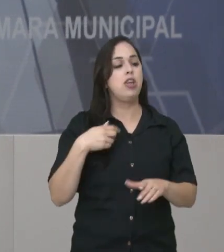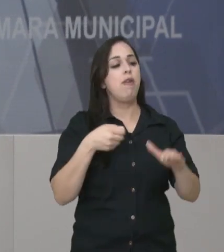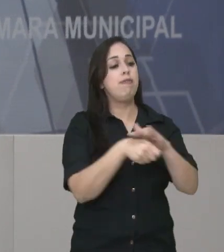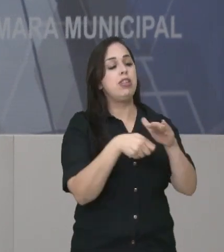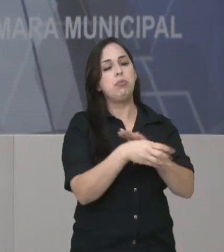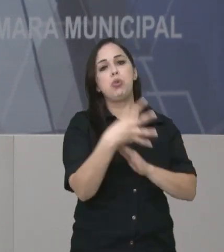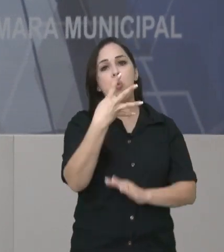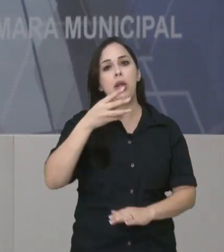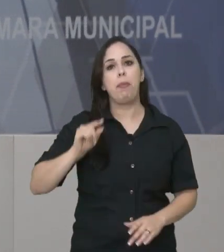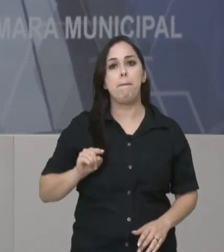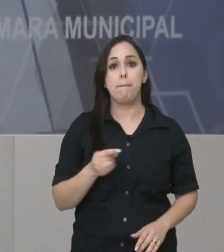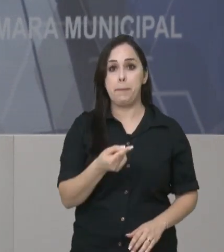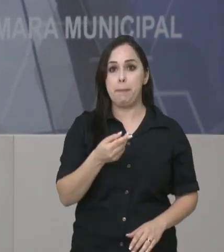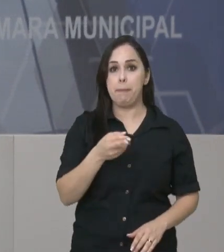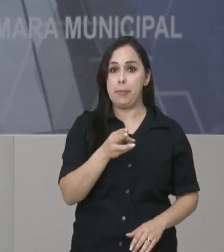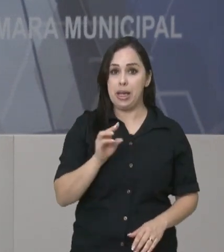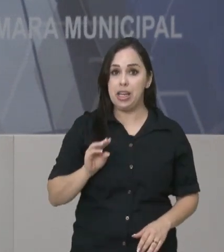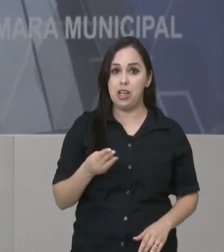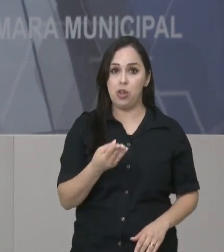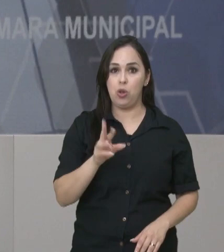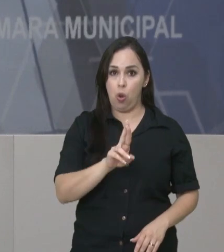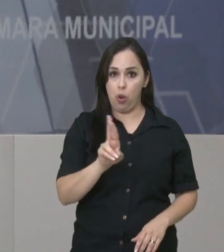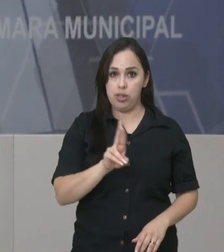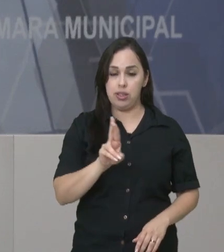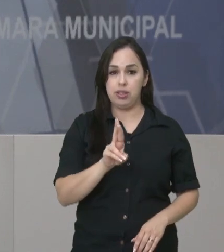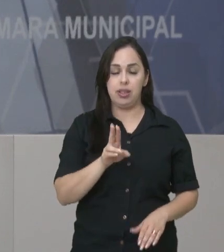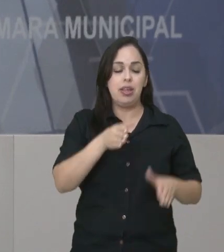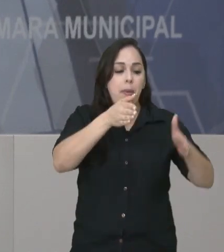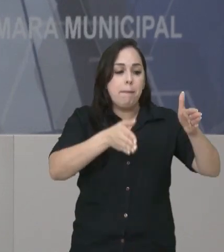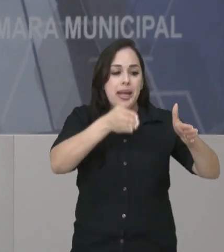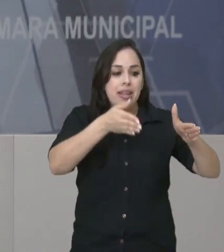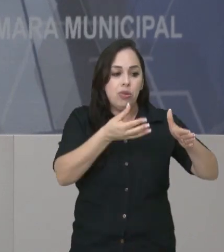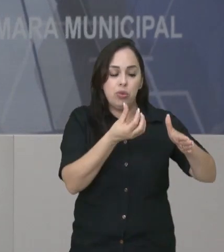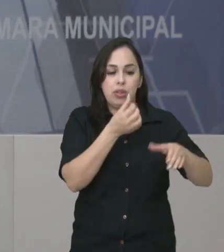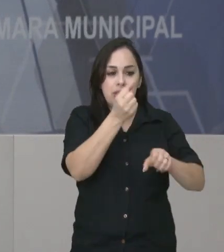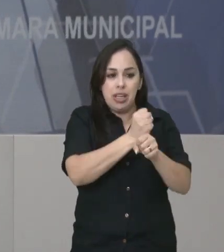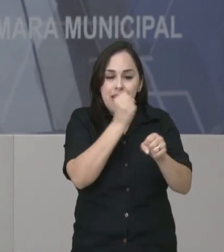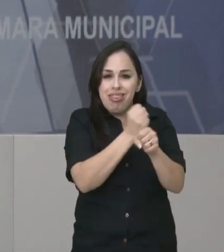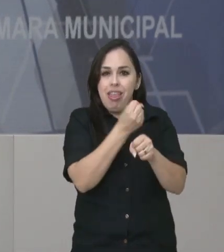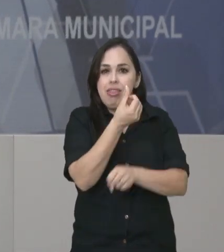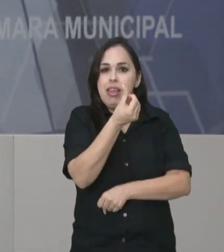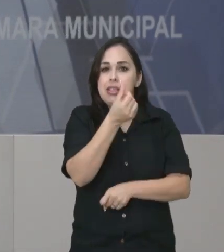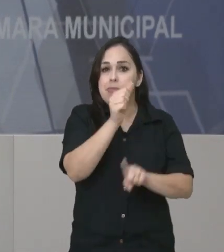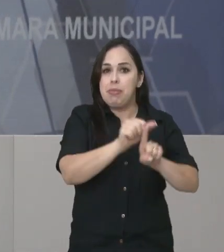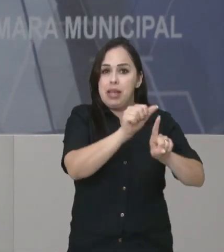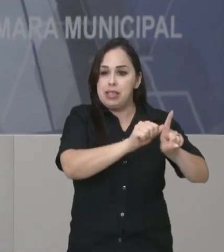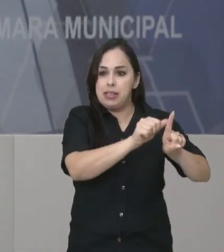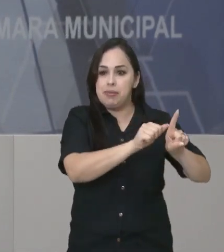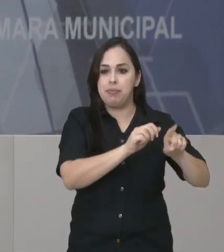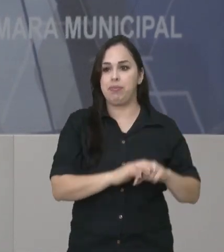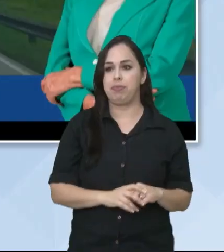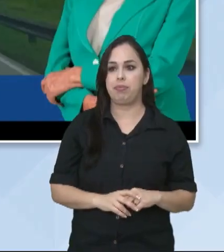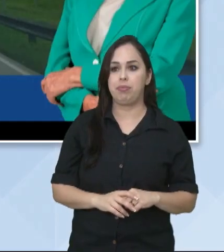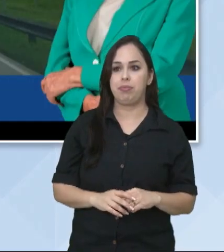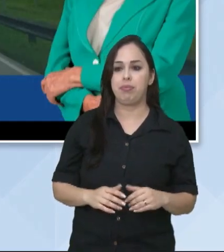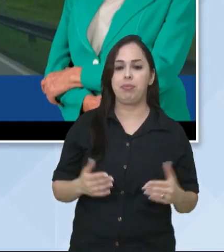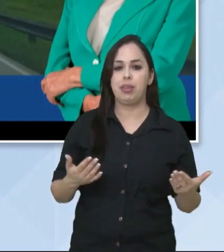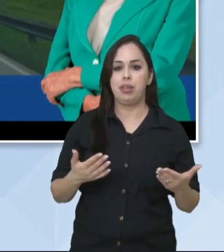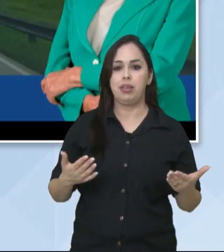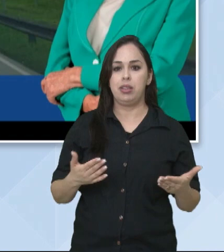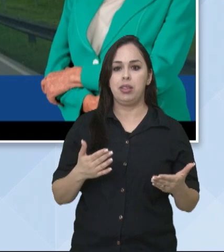4.342.000, com previsão para 6 meses de execução, e a licitação deve fechar agora